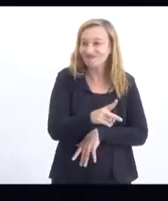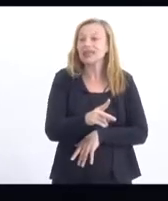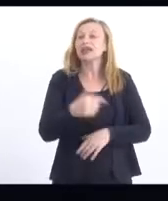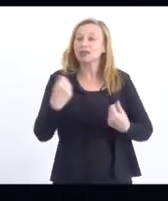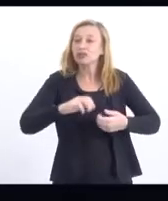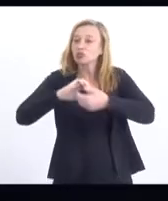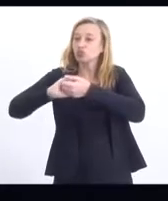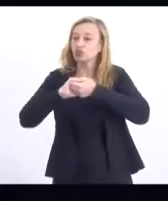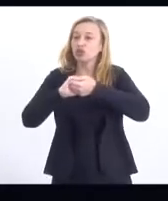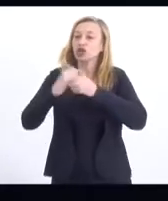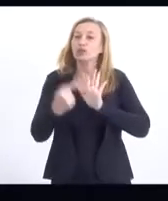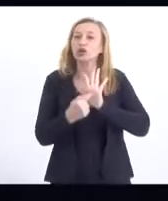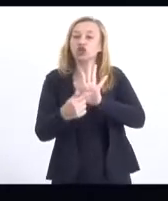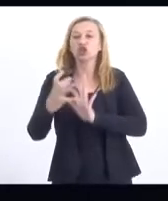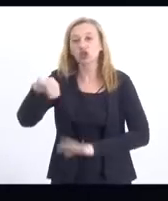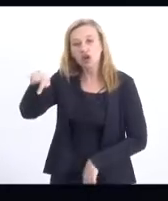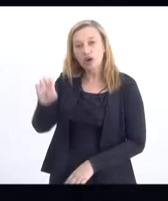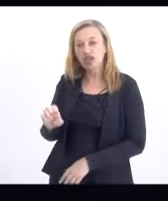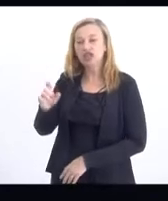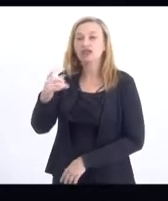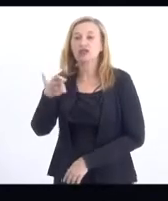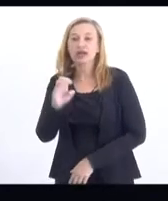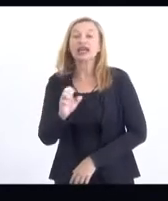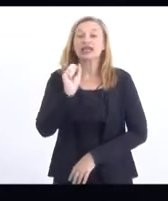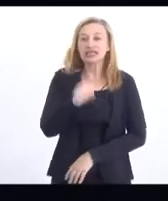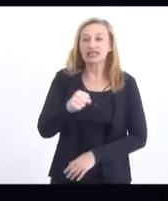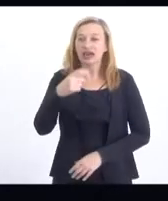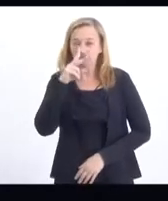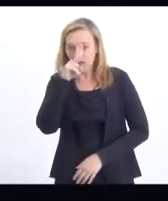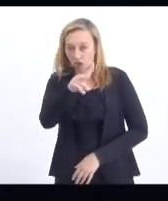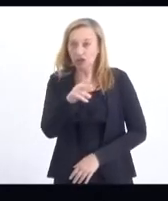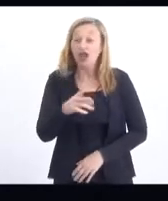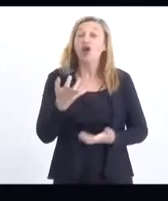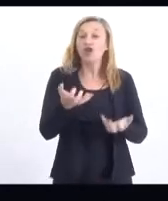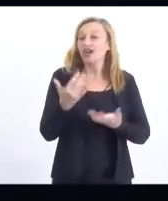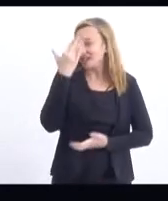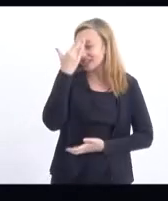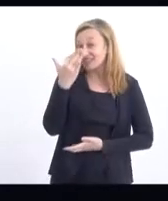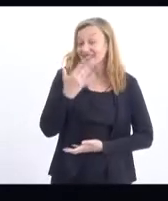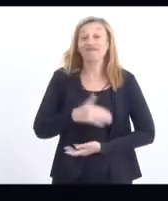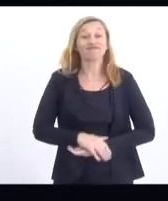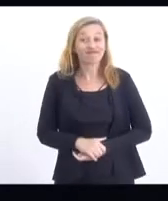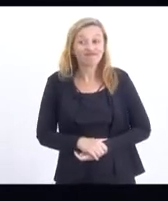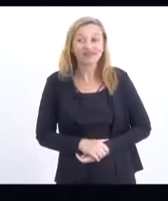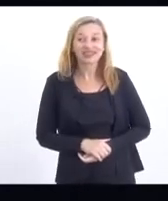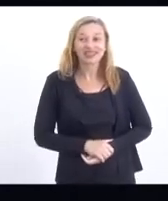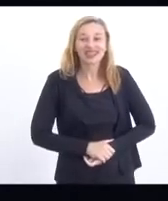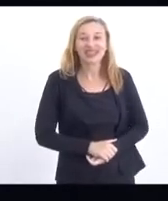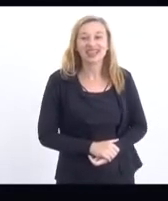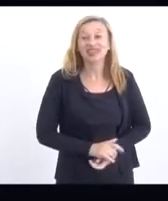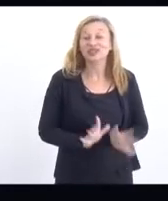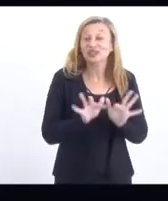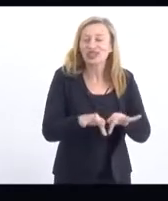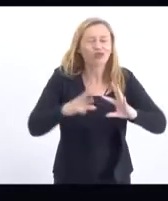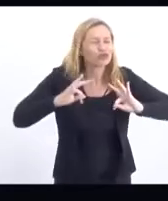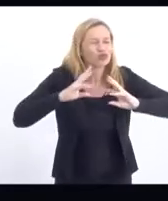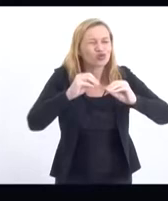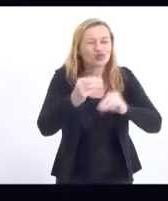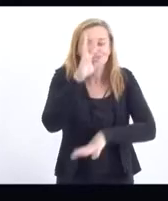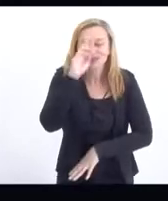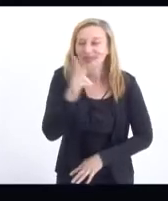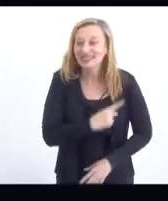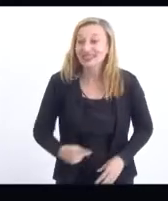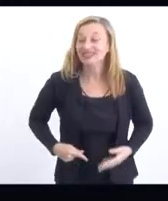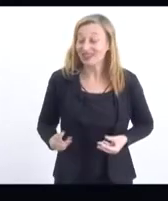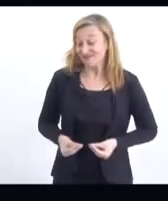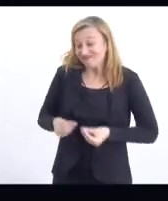mãos e mostrar que o Noroeste Fluminense é, sim, muito forte. Então, quero agradecer muito. E, para no final disso tudo, presidente, a gente vai